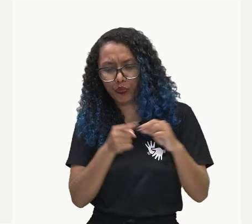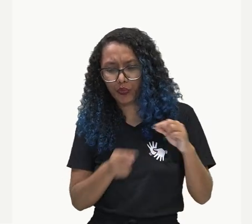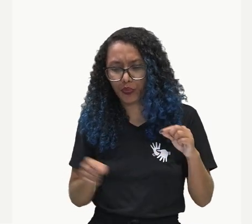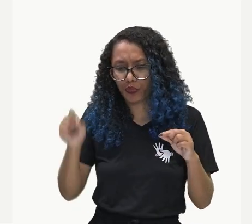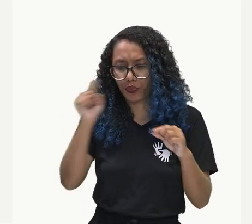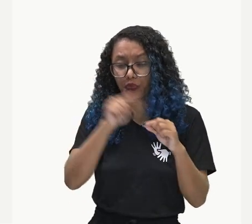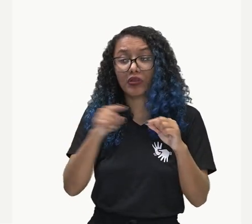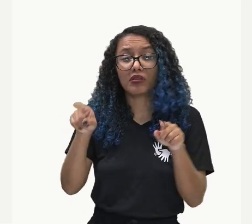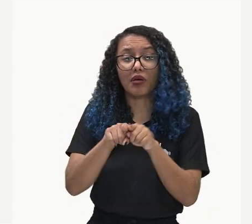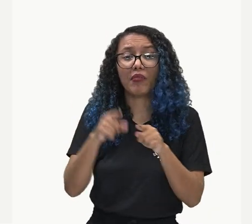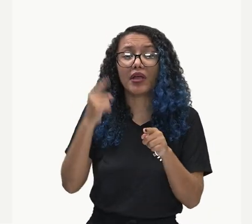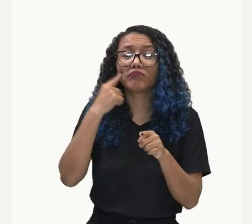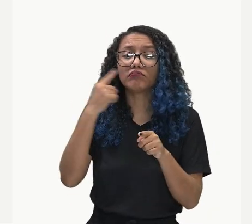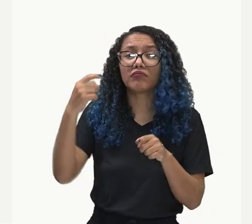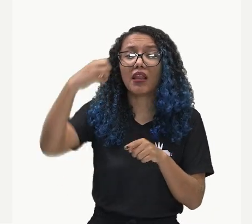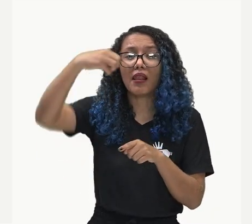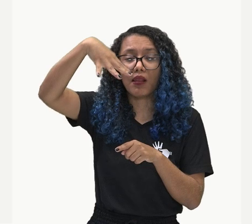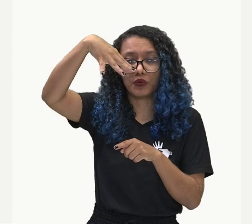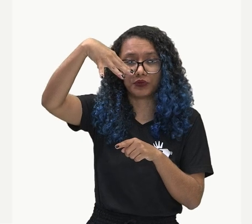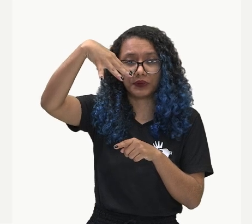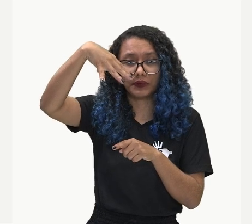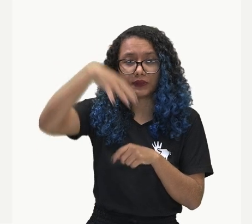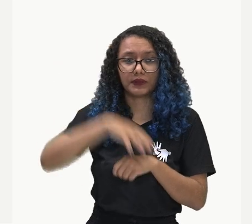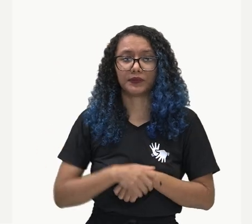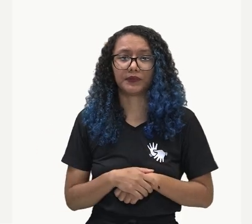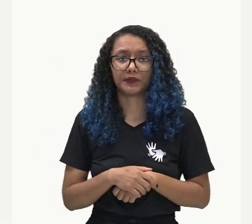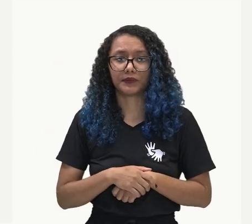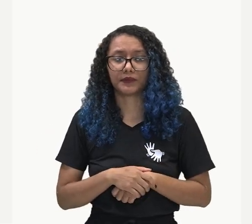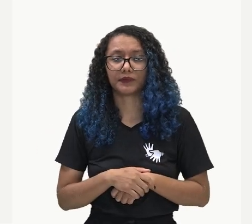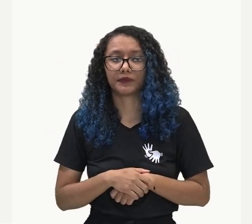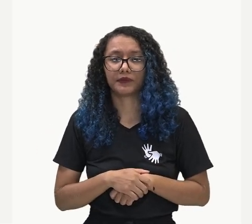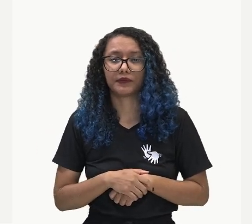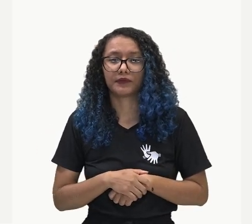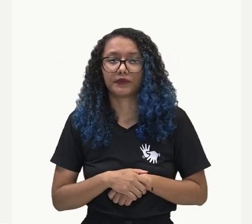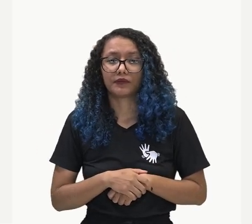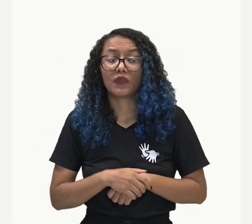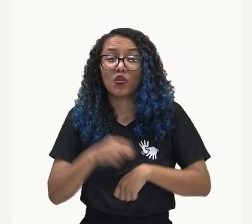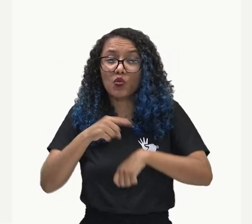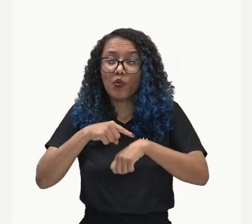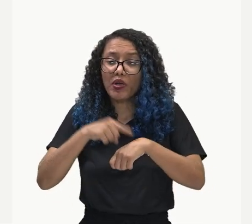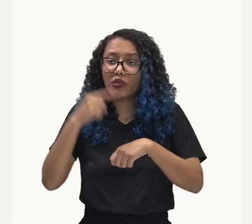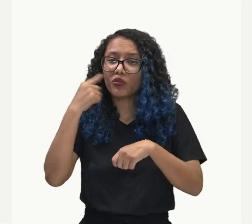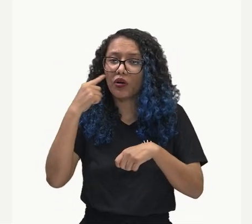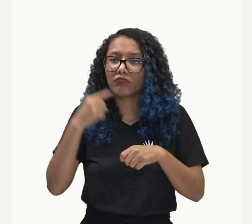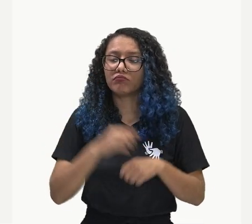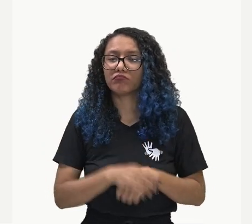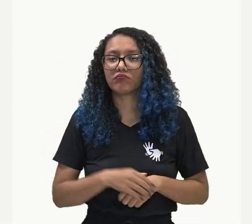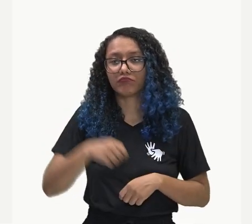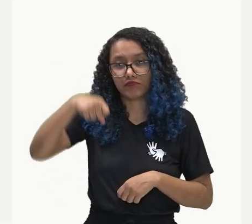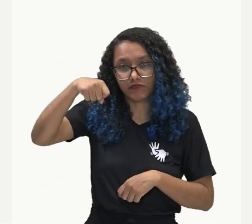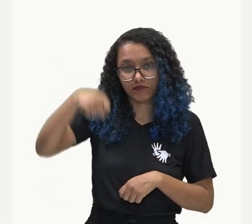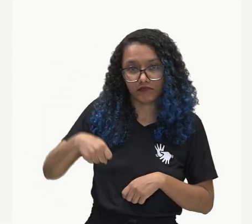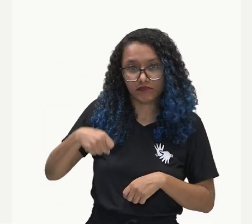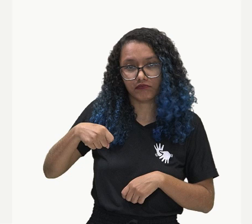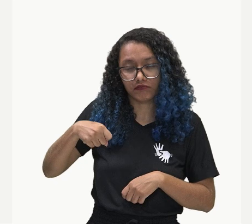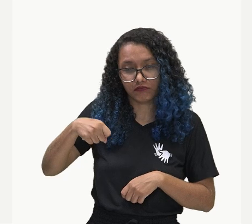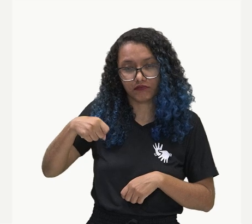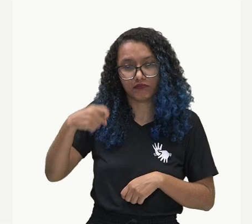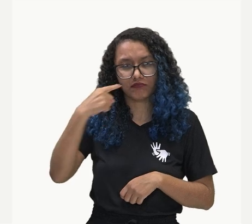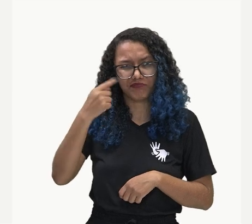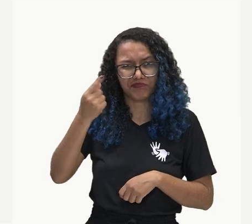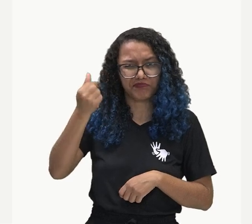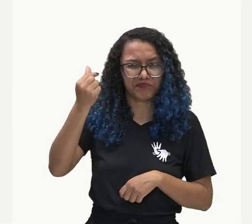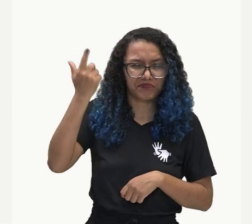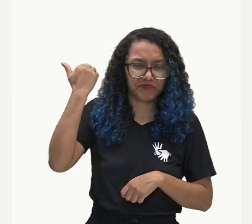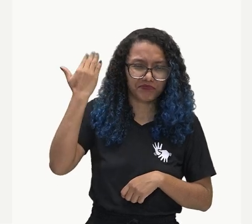acesa quando eu acionar esse interruptor, um interruptor aqui bem mesmo antigo, né, para